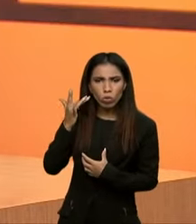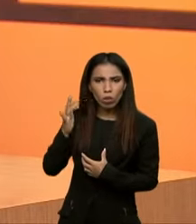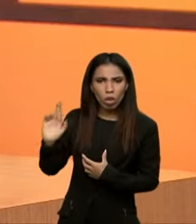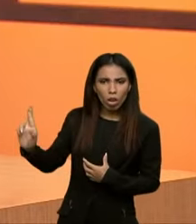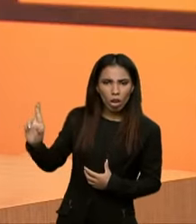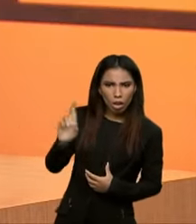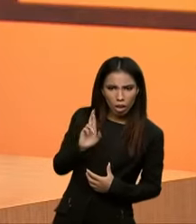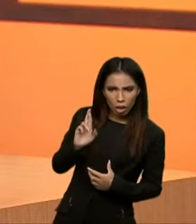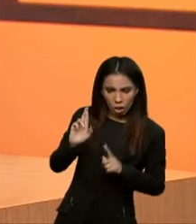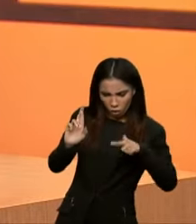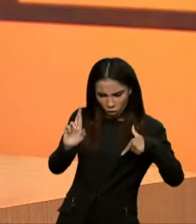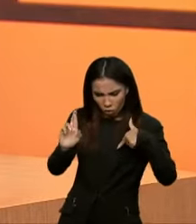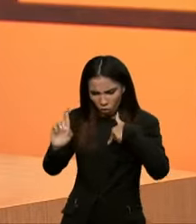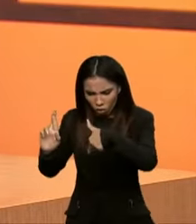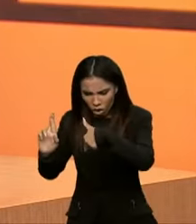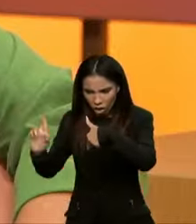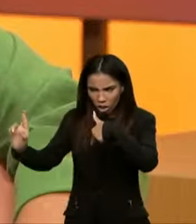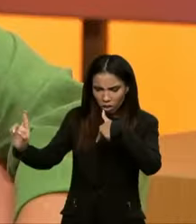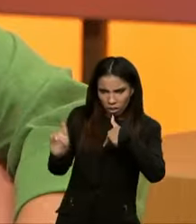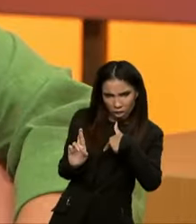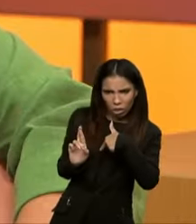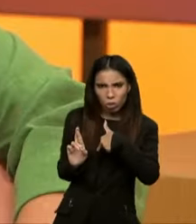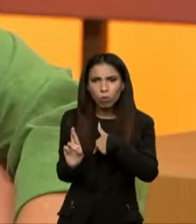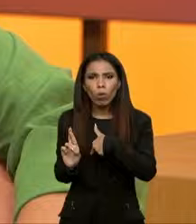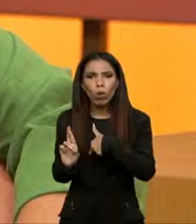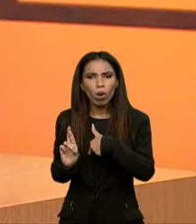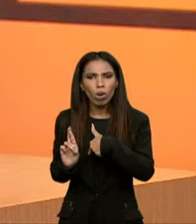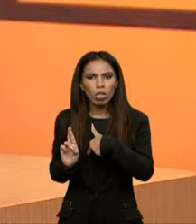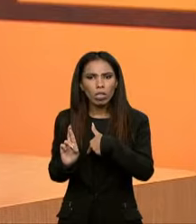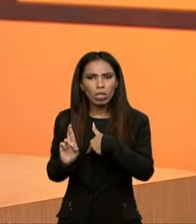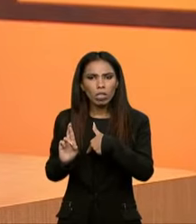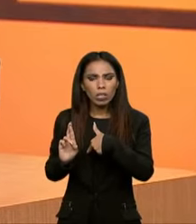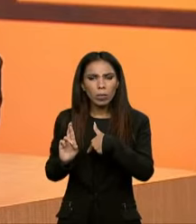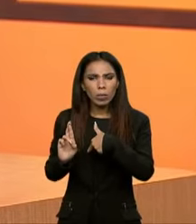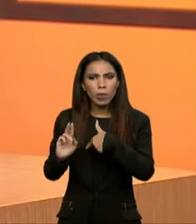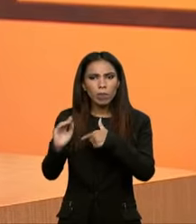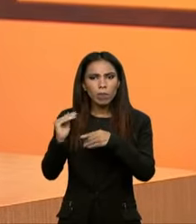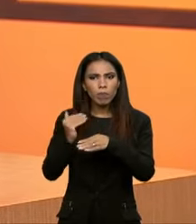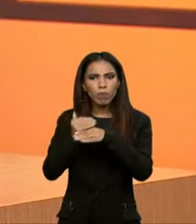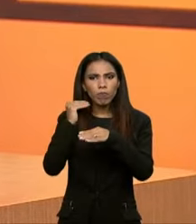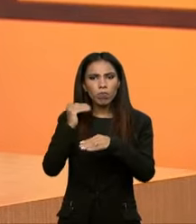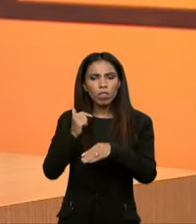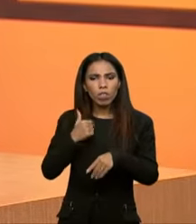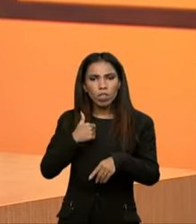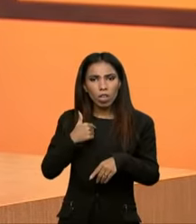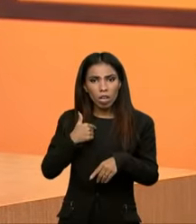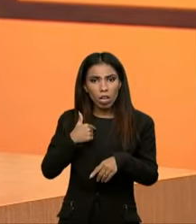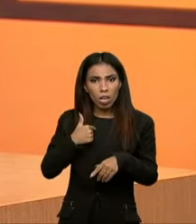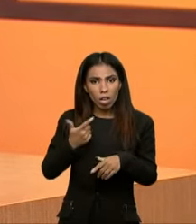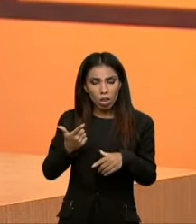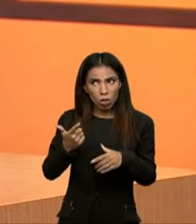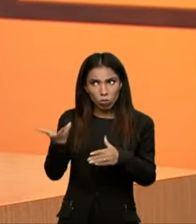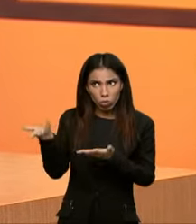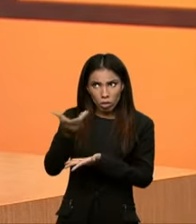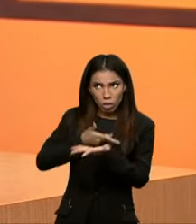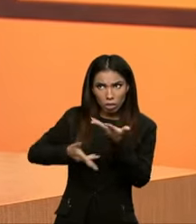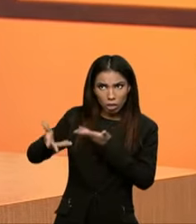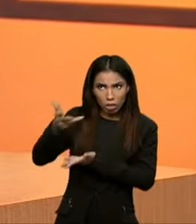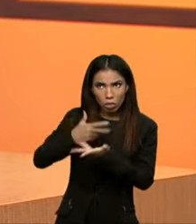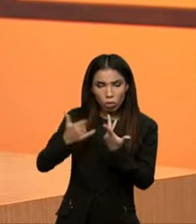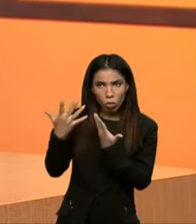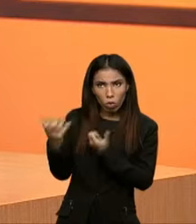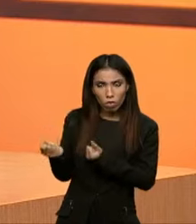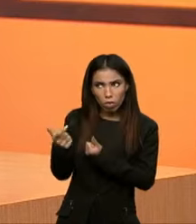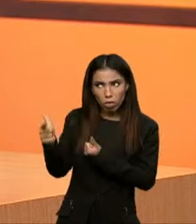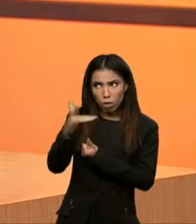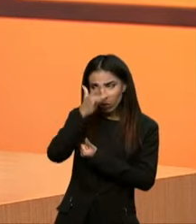dá sobre o que eu faço. O reflexo, o reflexo repente. O tempo todo. Então, eu acho que eu sou a interação que eu me predisponho a ter com o outro. Uhum. Né? Por